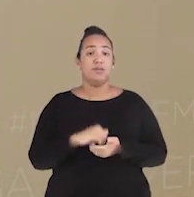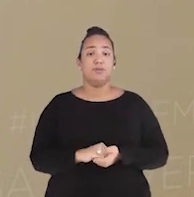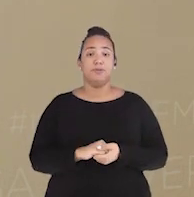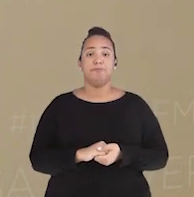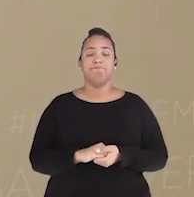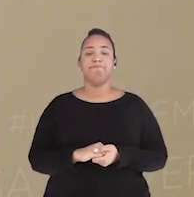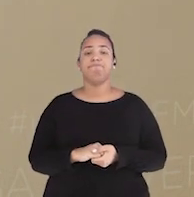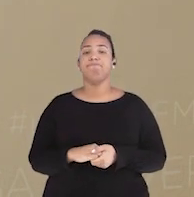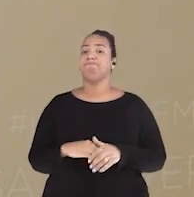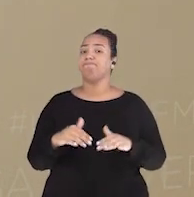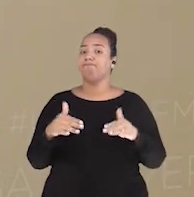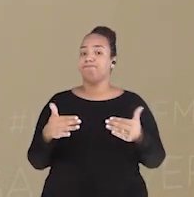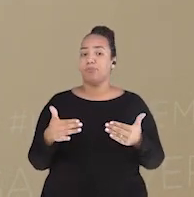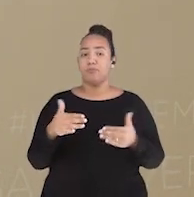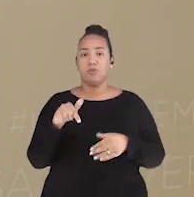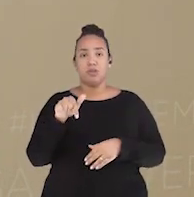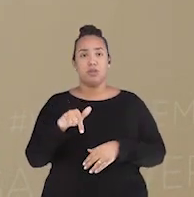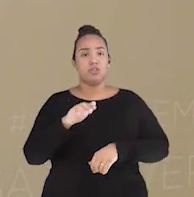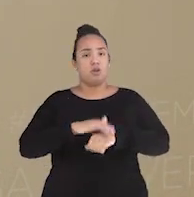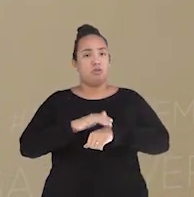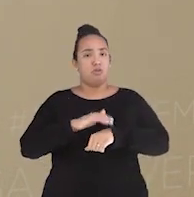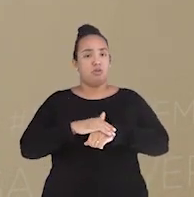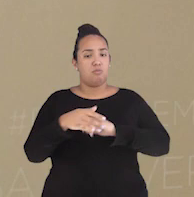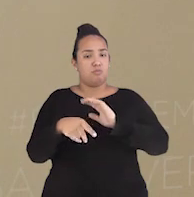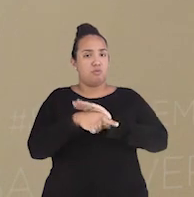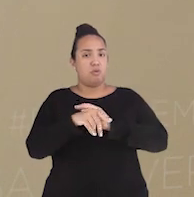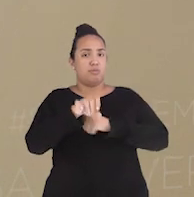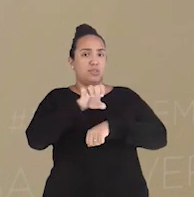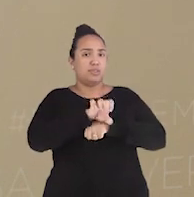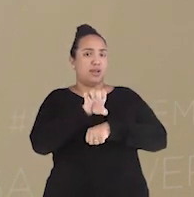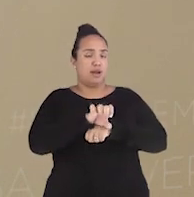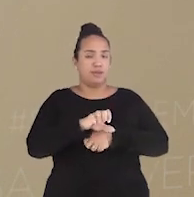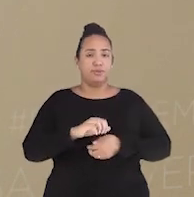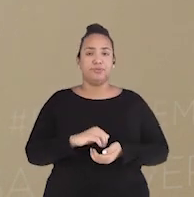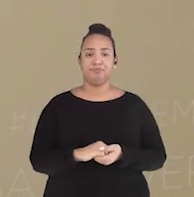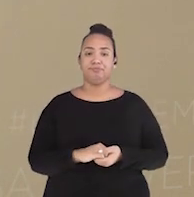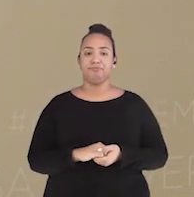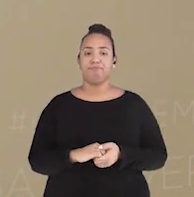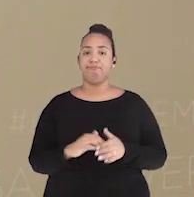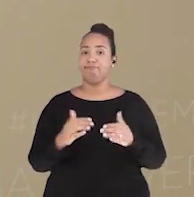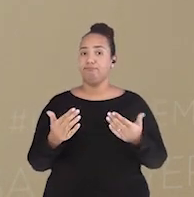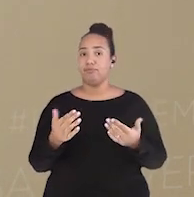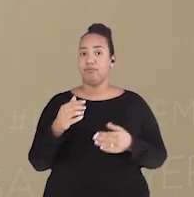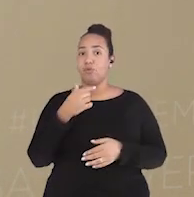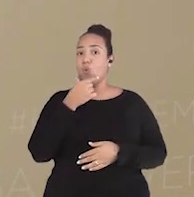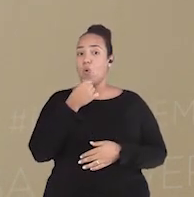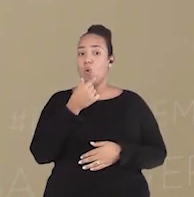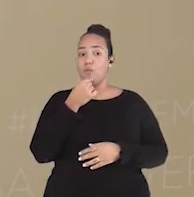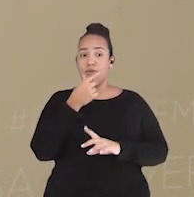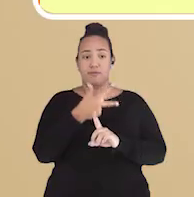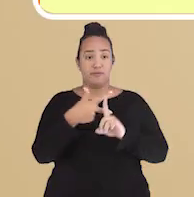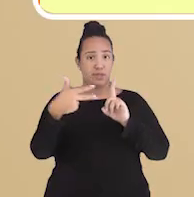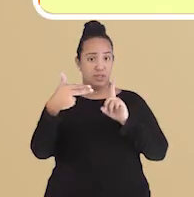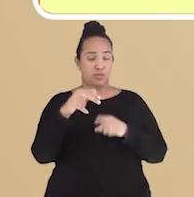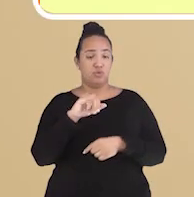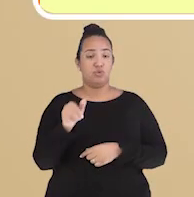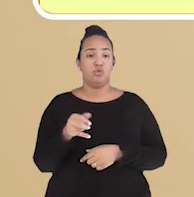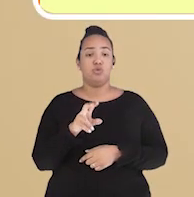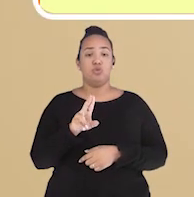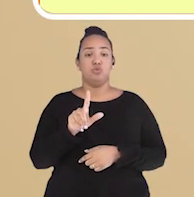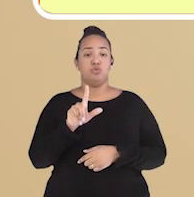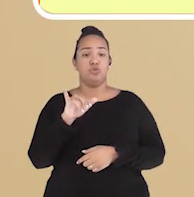irrestrita, atrai os tenentes, maior autonomia para os estados. A vitória na eleição foi de Júlio Prestes. Elas